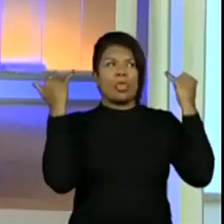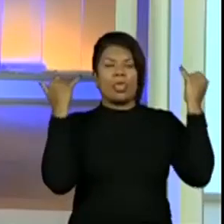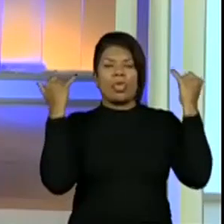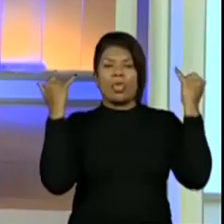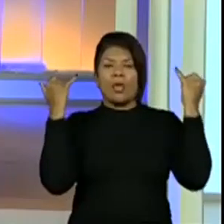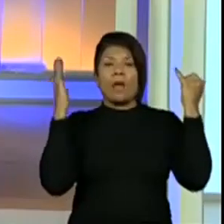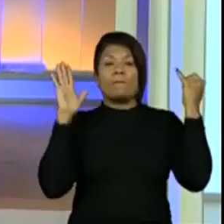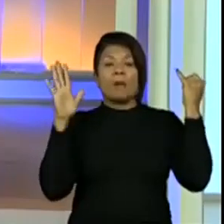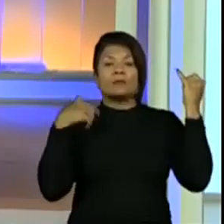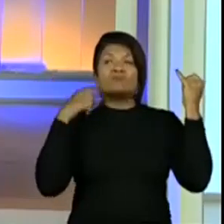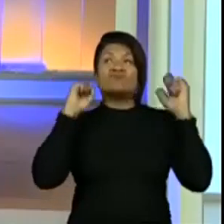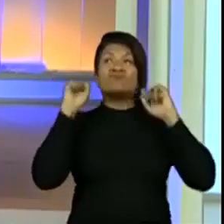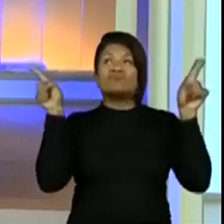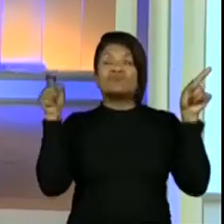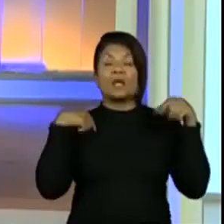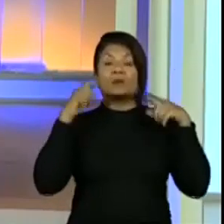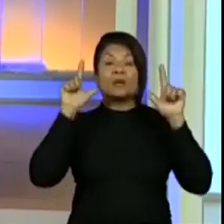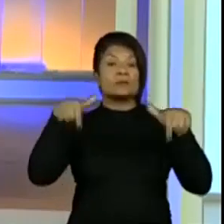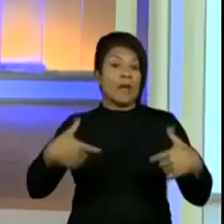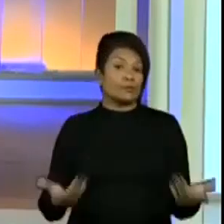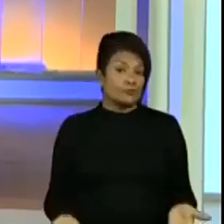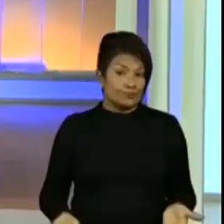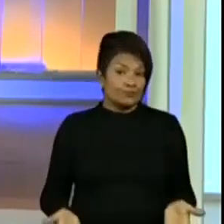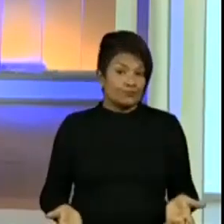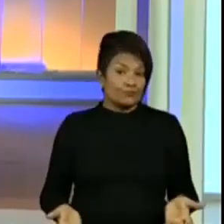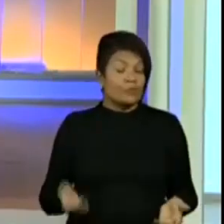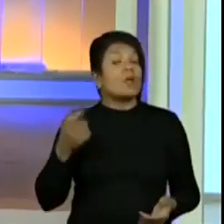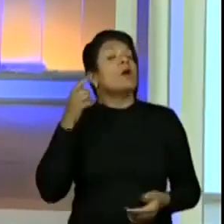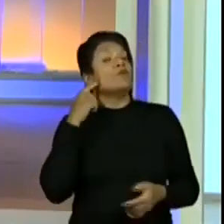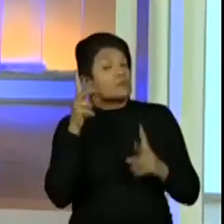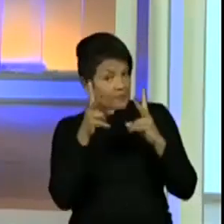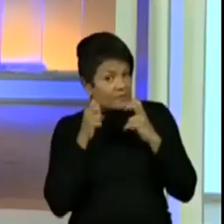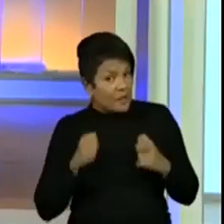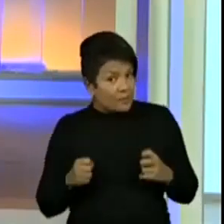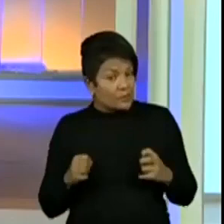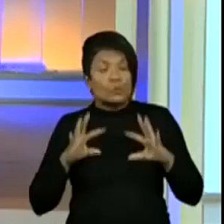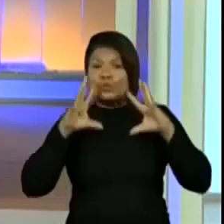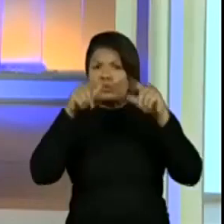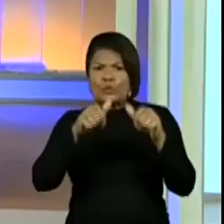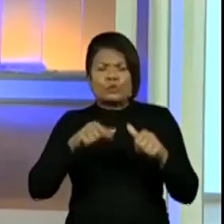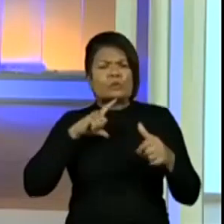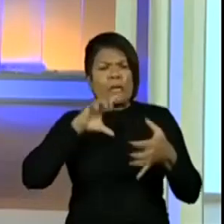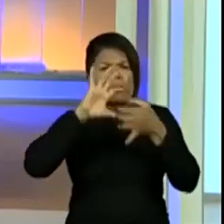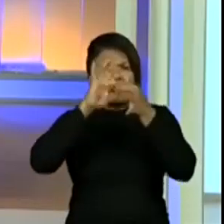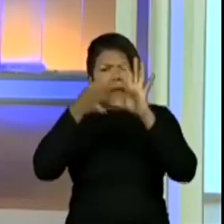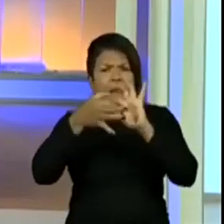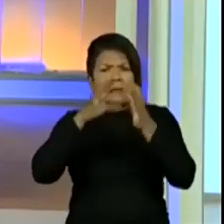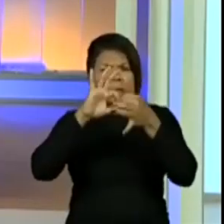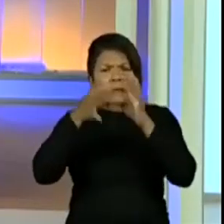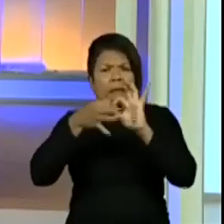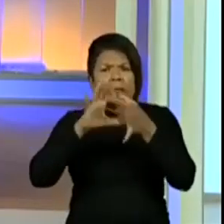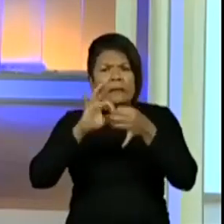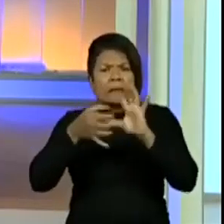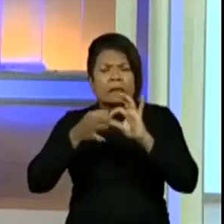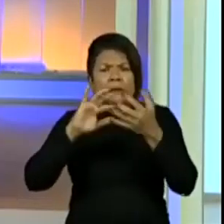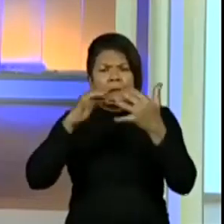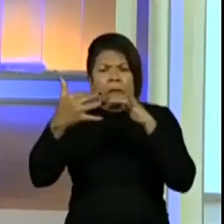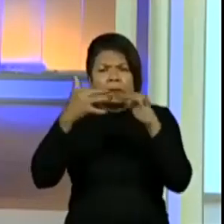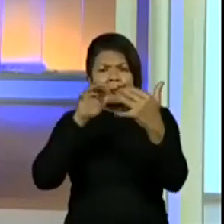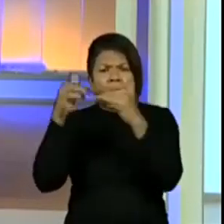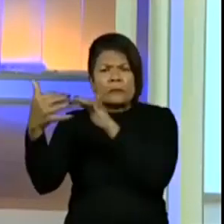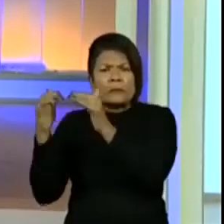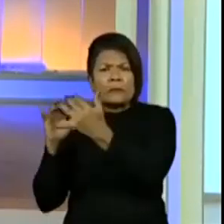atrasados. Reparem como tudo se articula, e isso é muito importante. Como tudo se